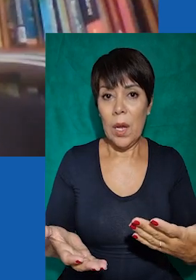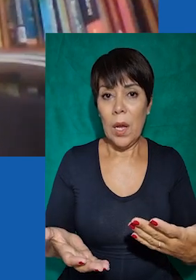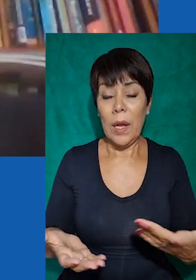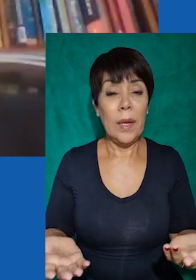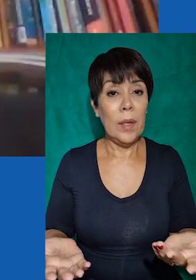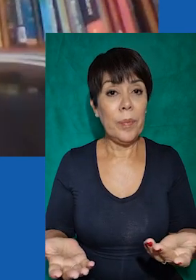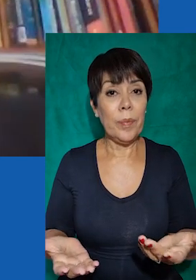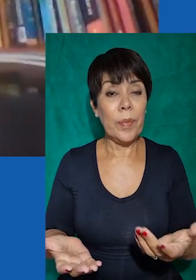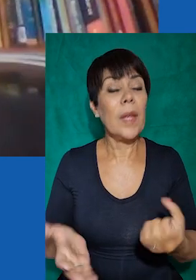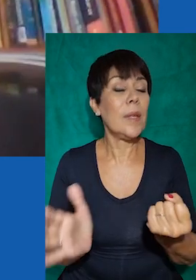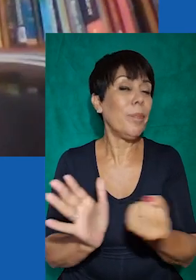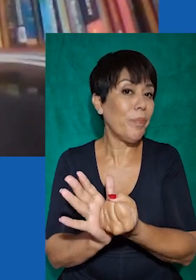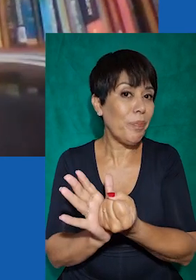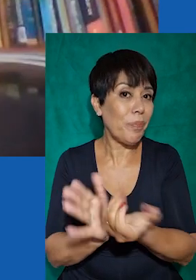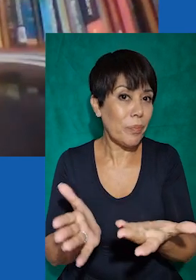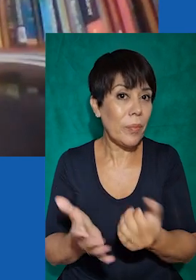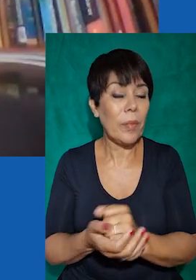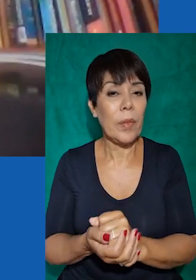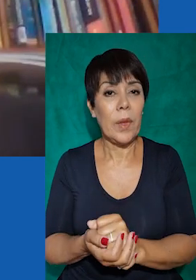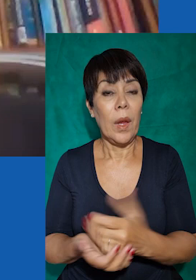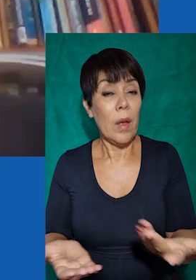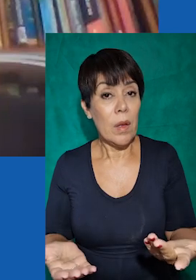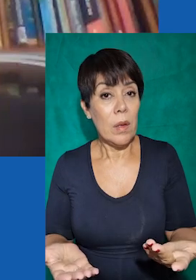essa demarcação, né?